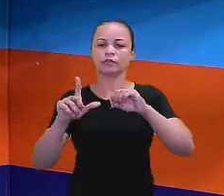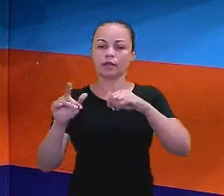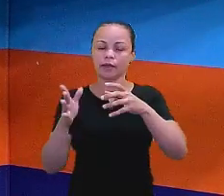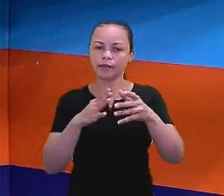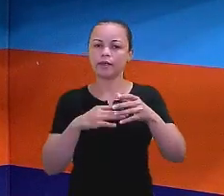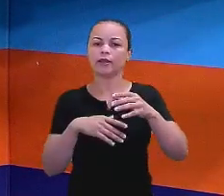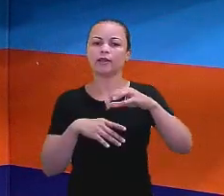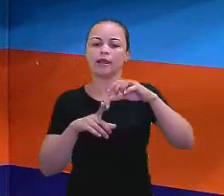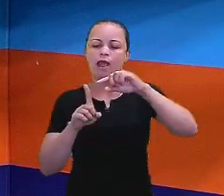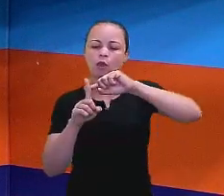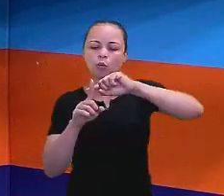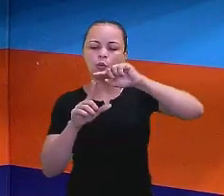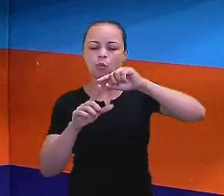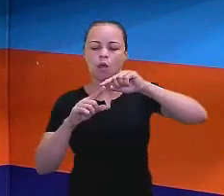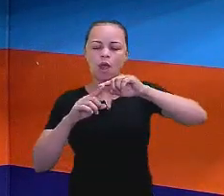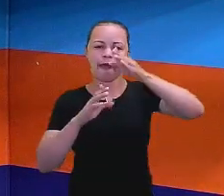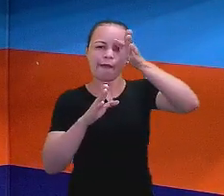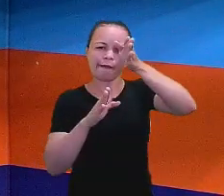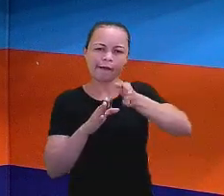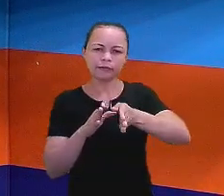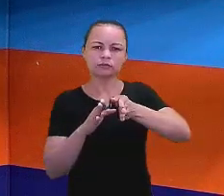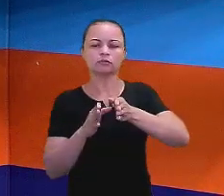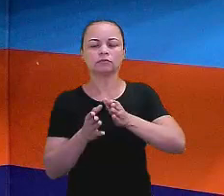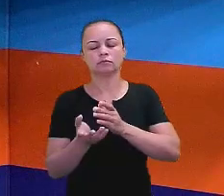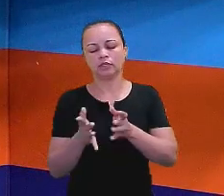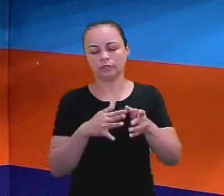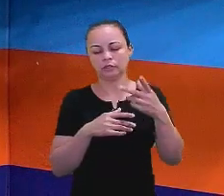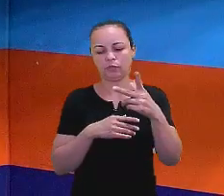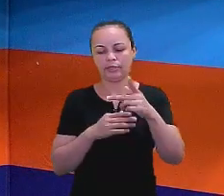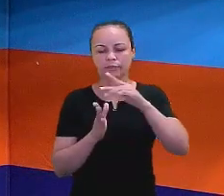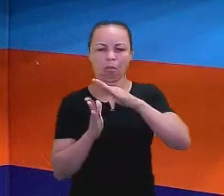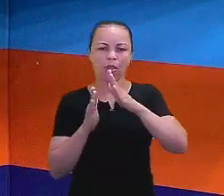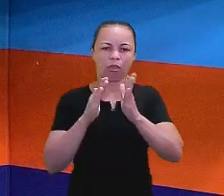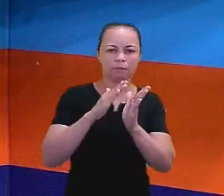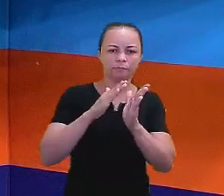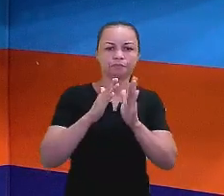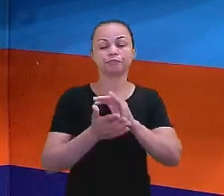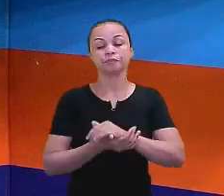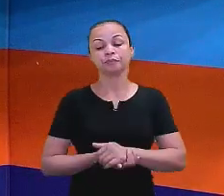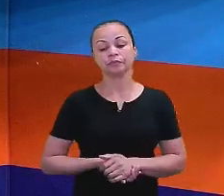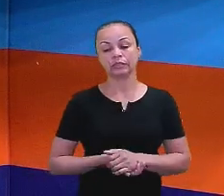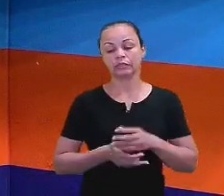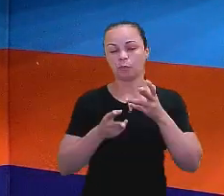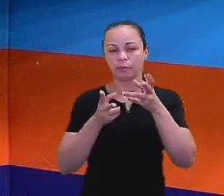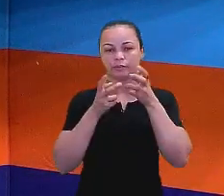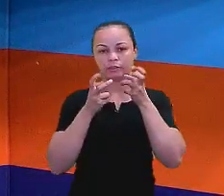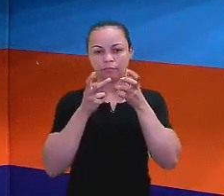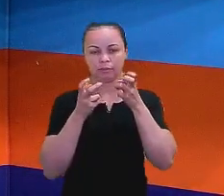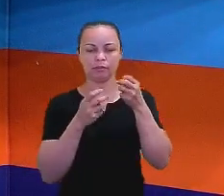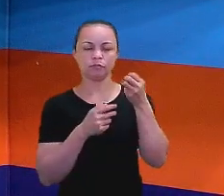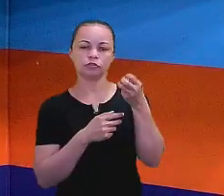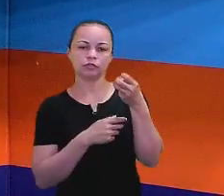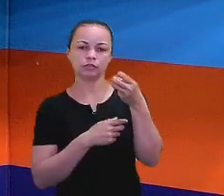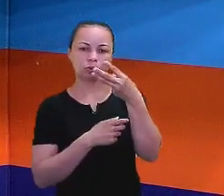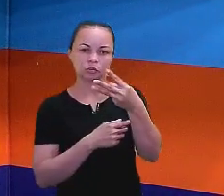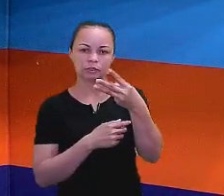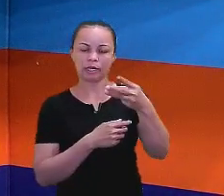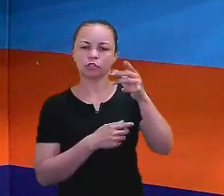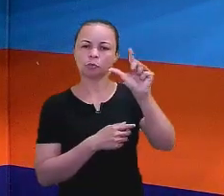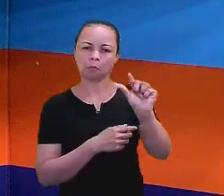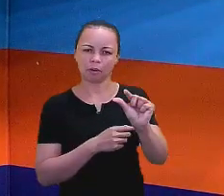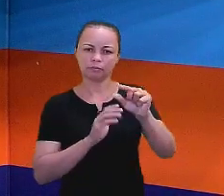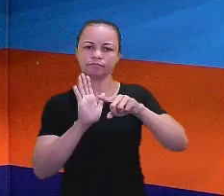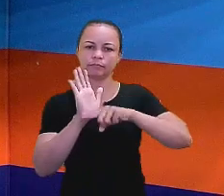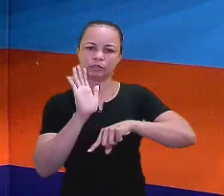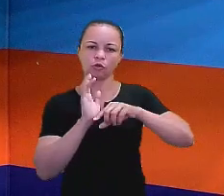um ângulo reto, que vejam que está um pouquinho inclinado esse triângulo. Então, a gente percebe que são três ângulos menores